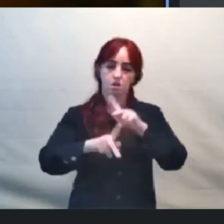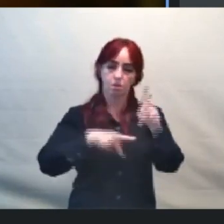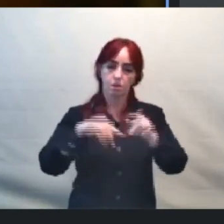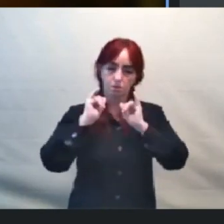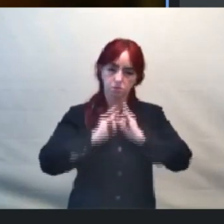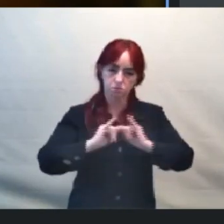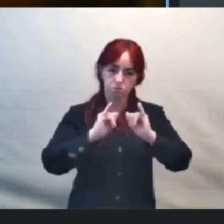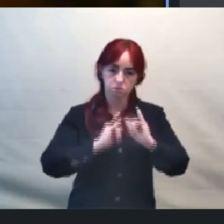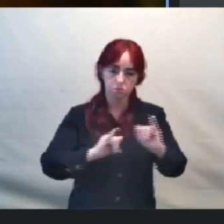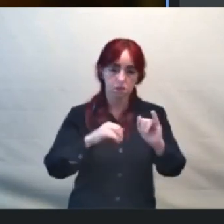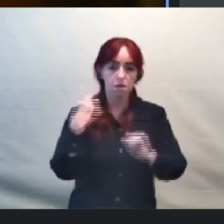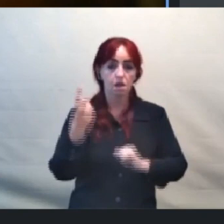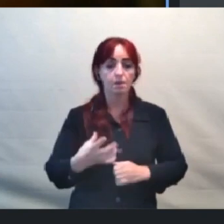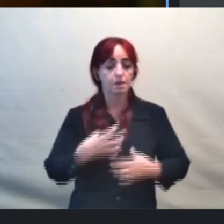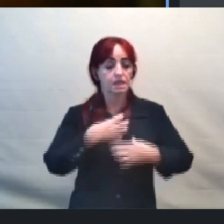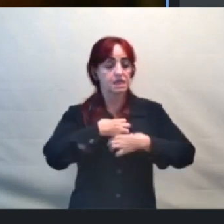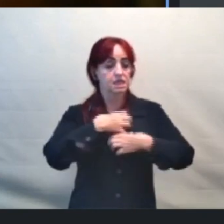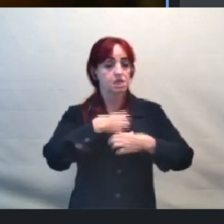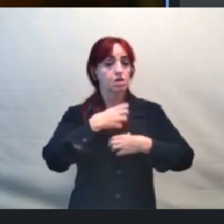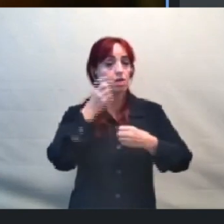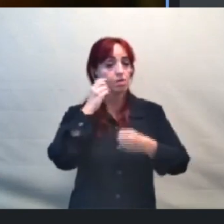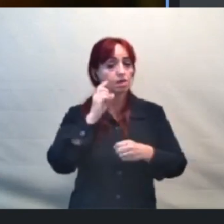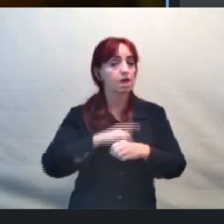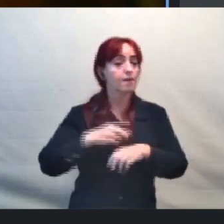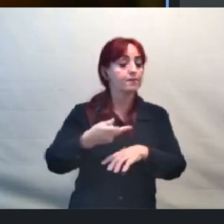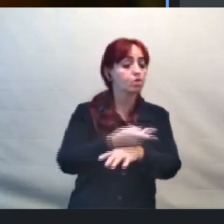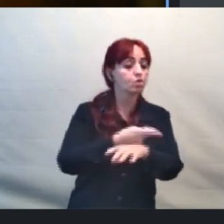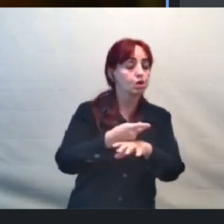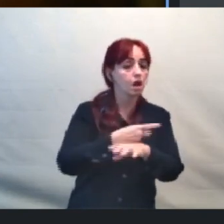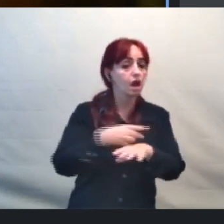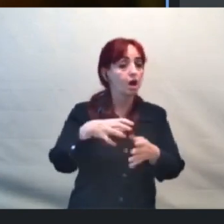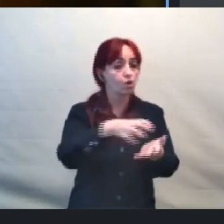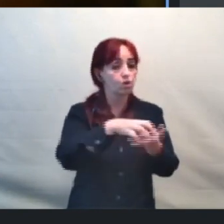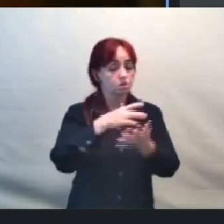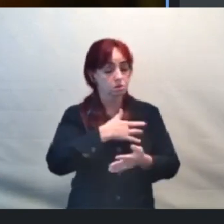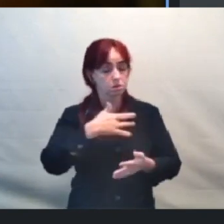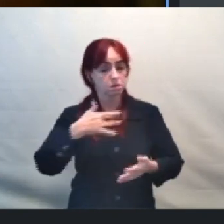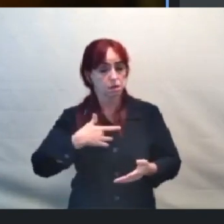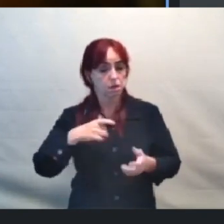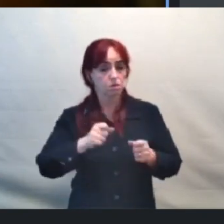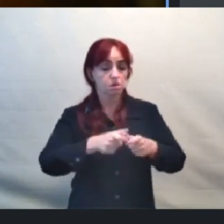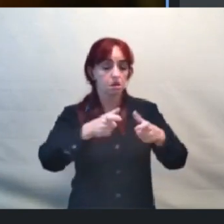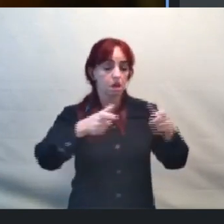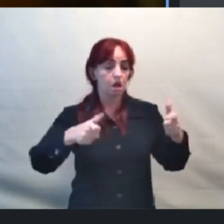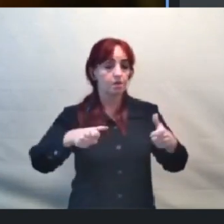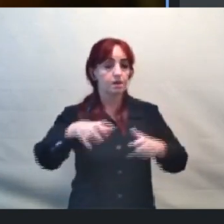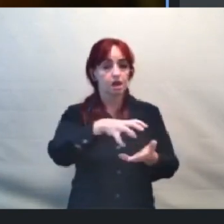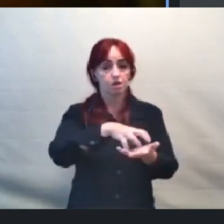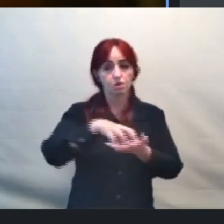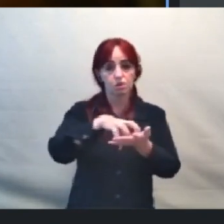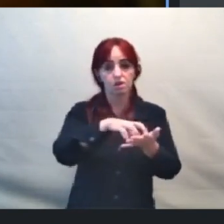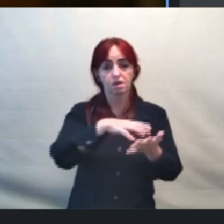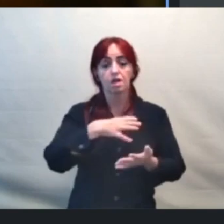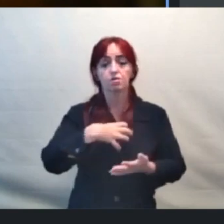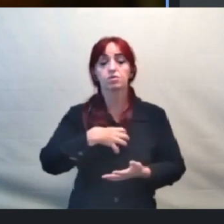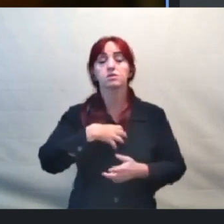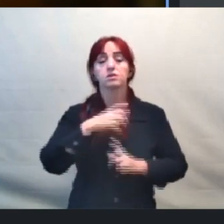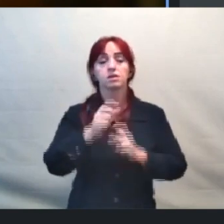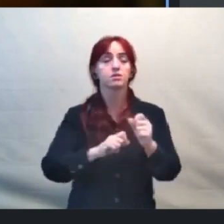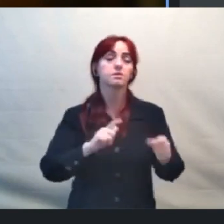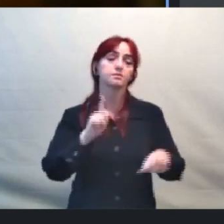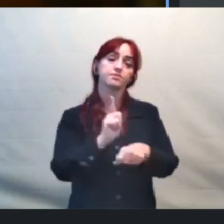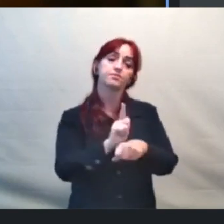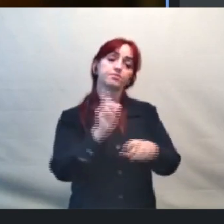primeiros sintomas, buscar uma unidade de saúde. E é por isso mesmo que a gente tem ampliado essas unidades, no sentido de garantir um atendimento